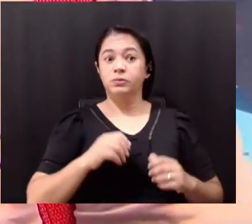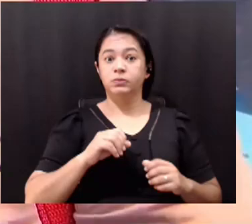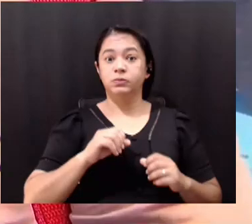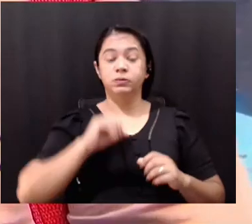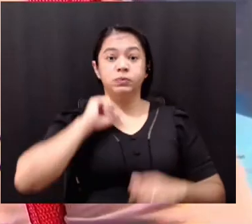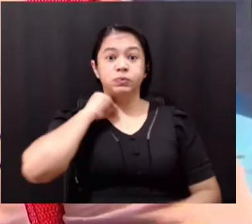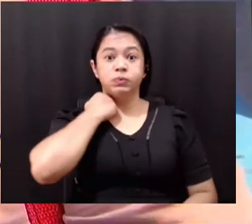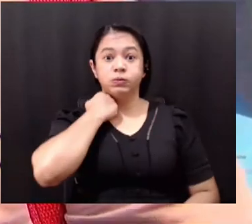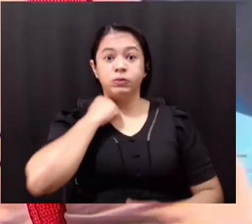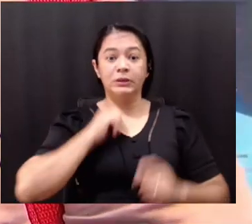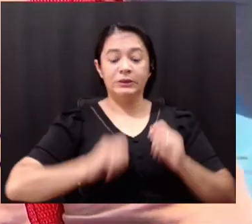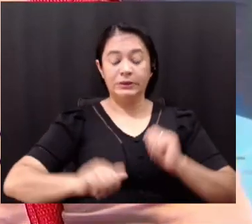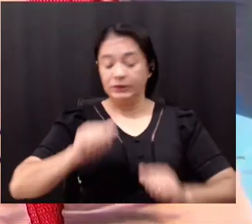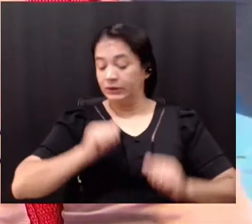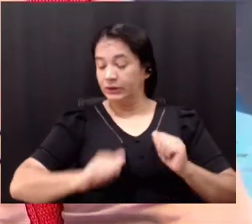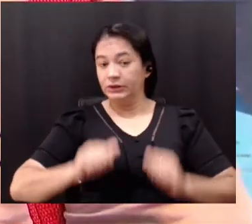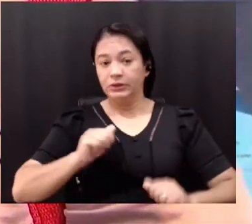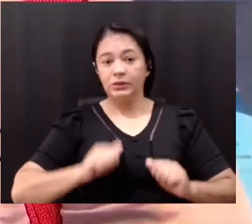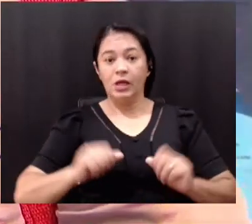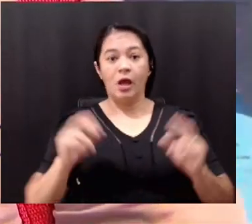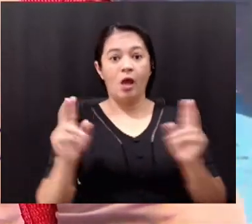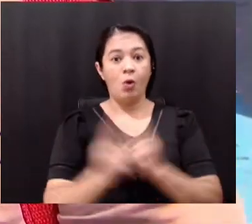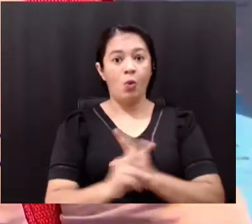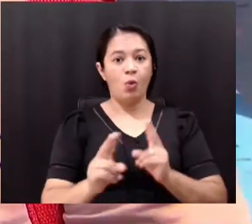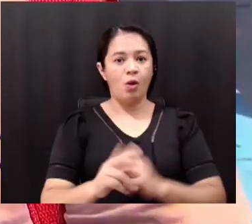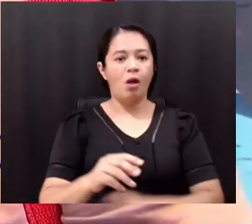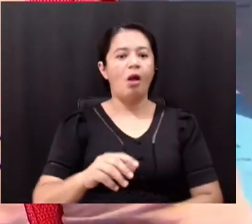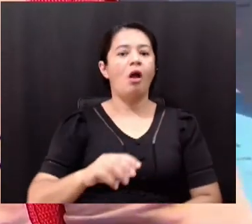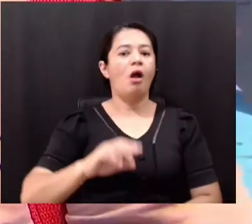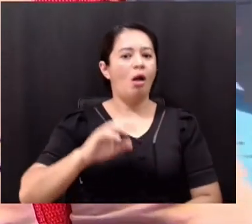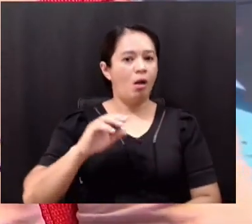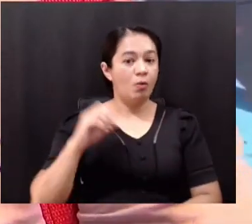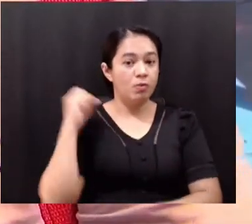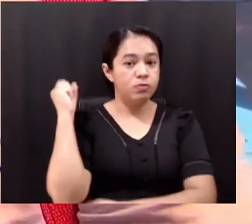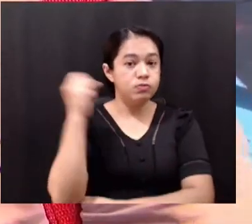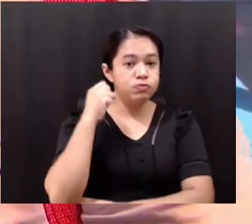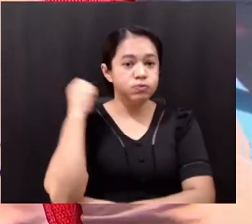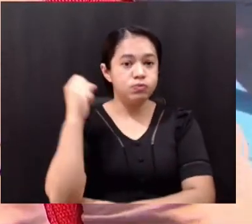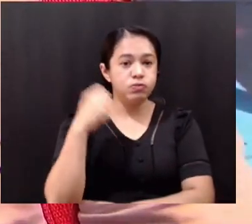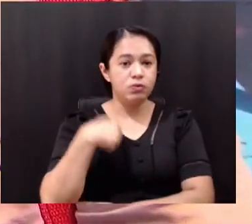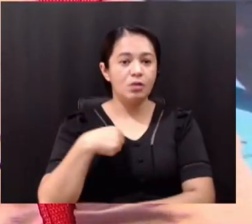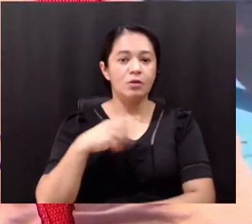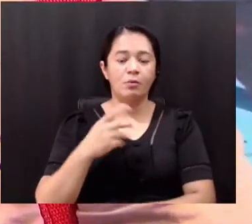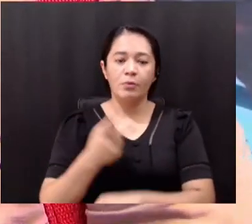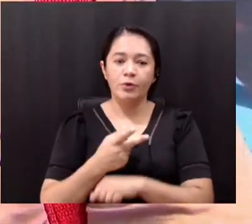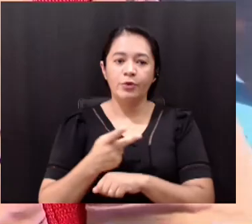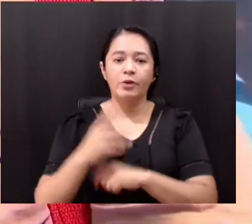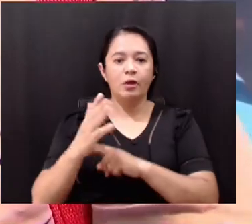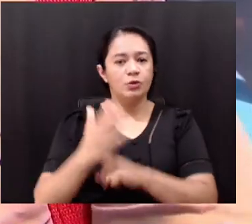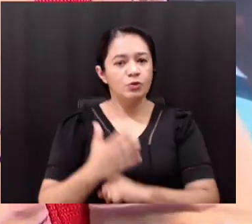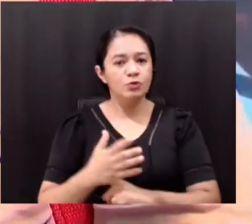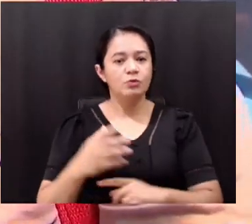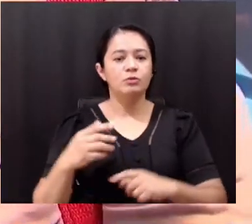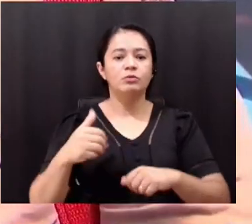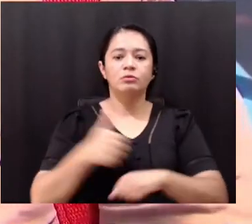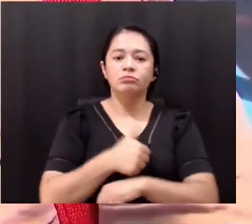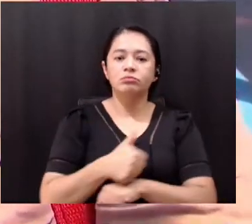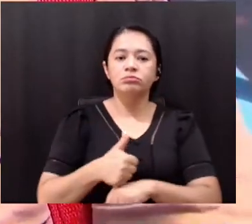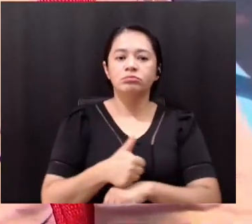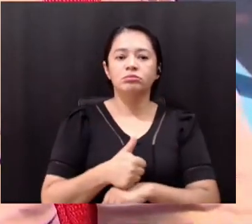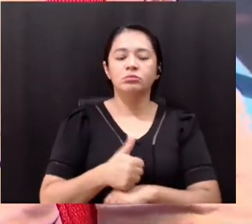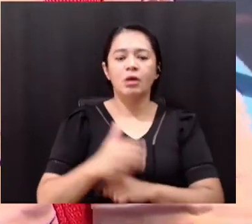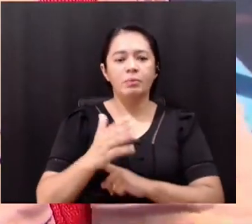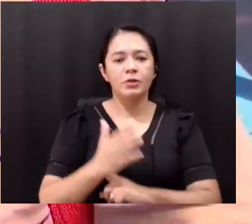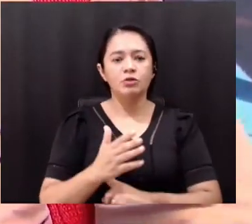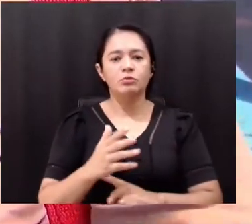Nossa, foi grave. Sim, eu procurei ajuda profissional. para lidar com essa questão emocional